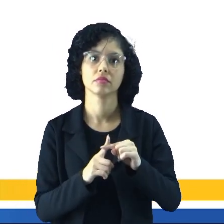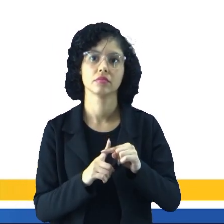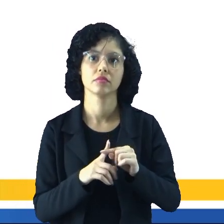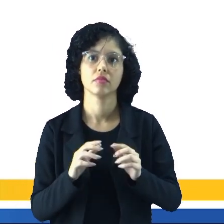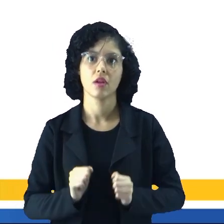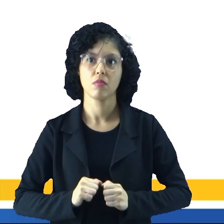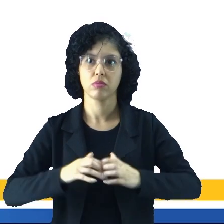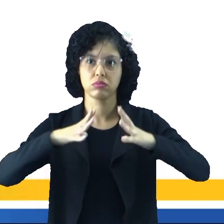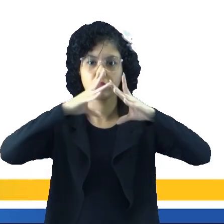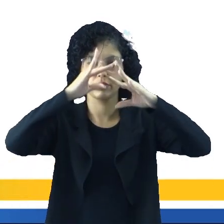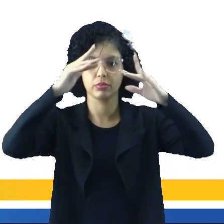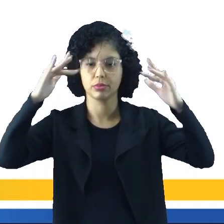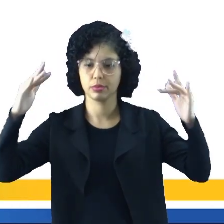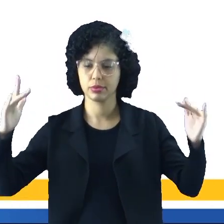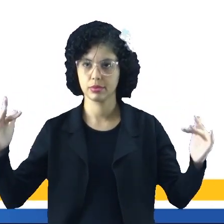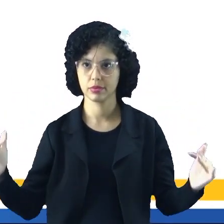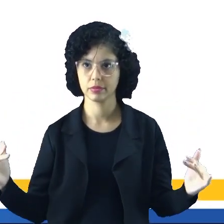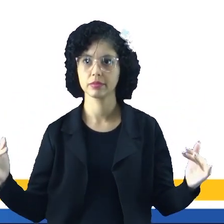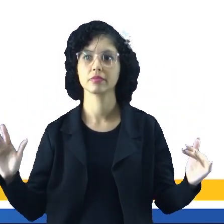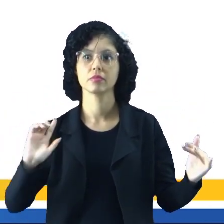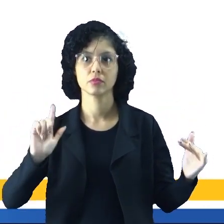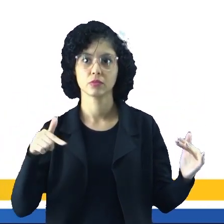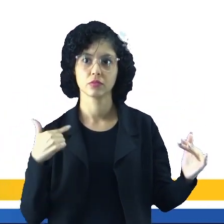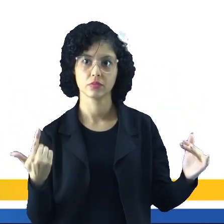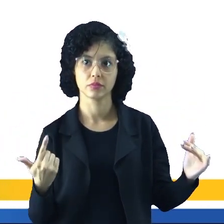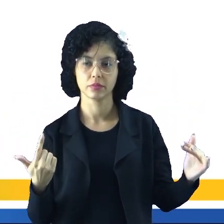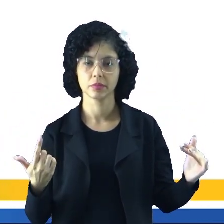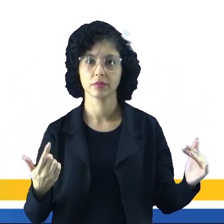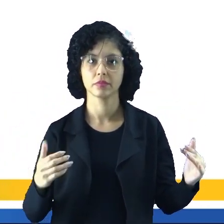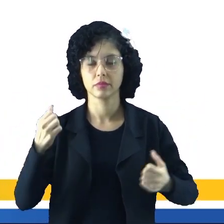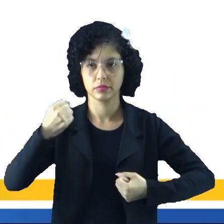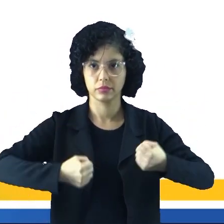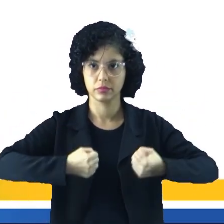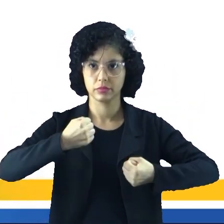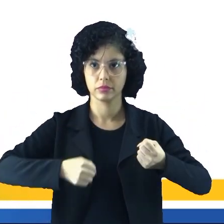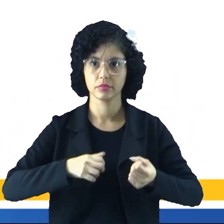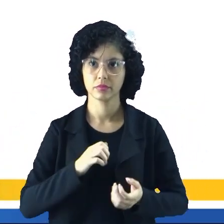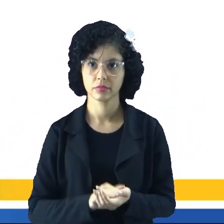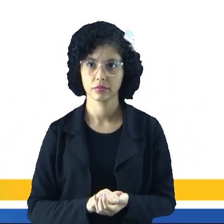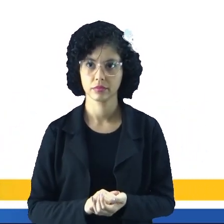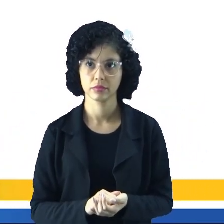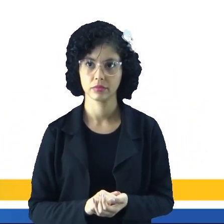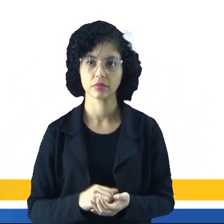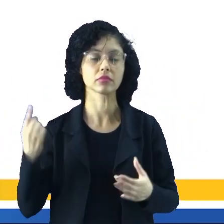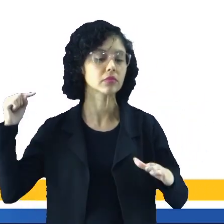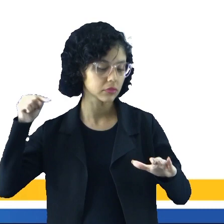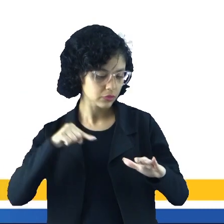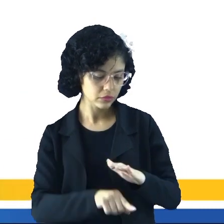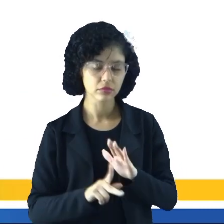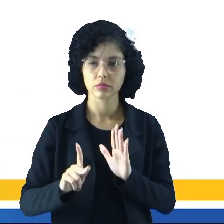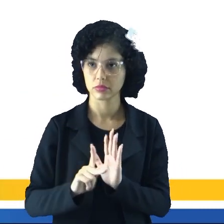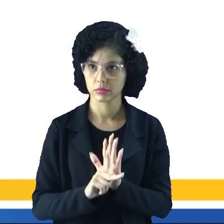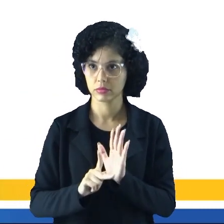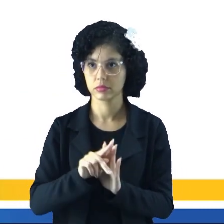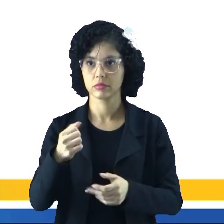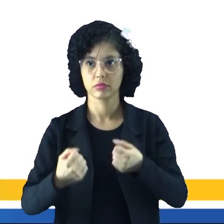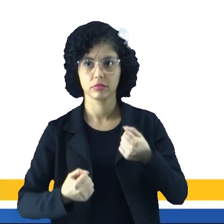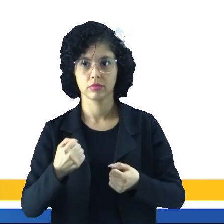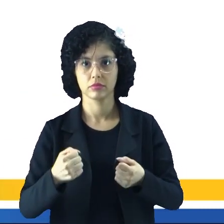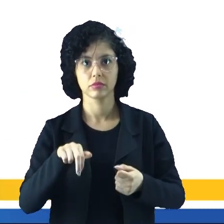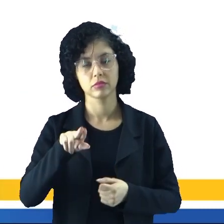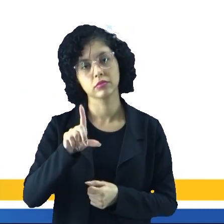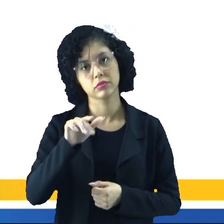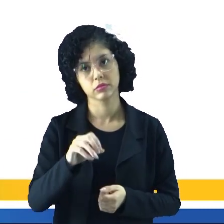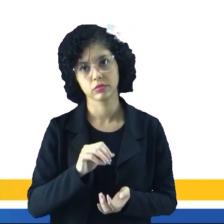excesso vão se distribuir na superfície externa, tá, da carcaça do carro, e no interior do veículo, né, vai ser